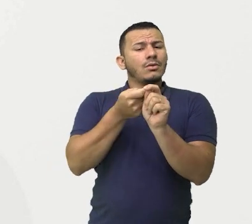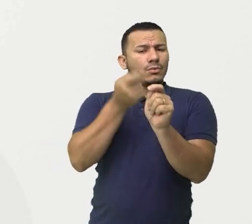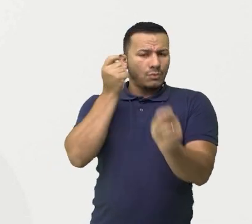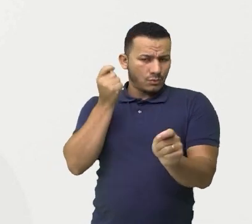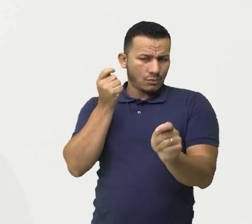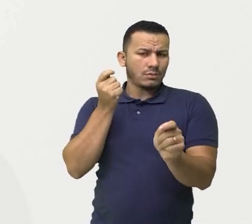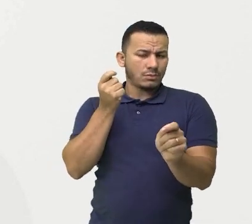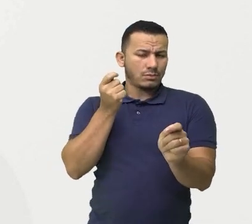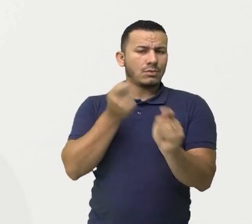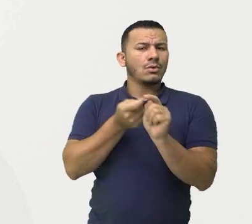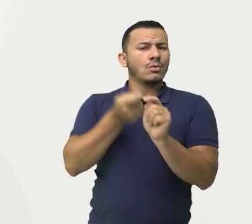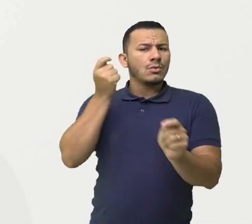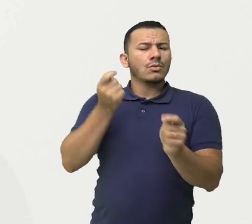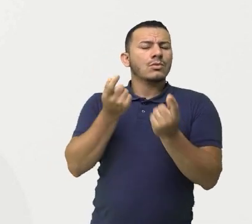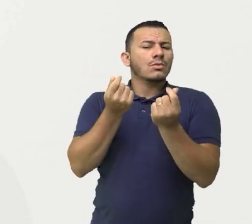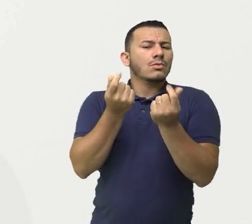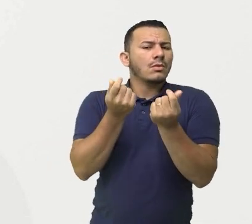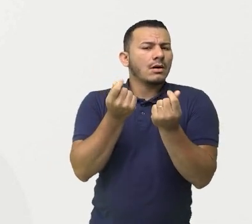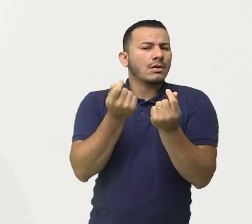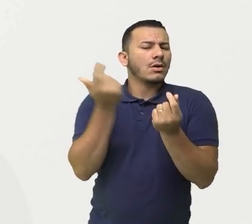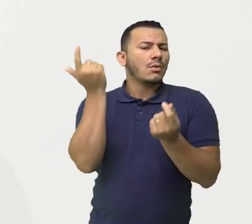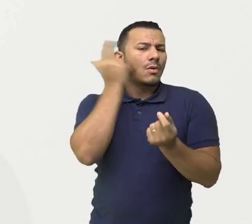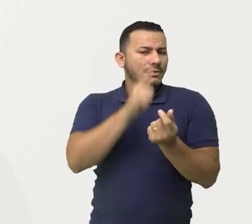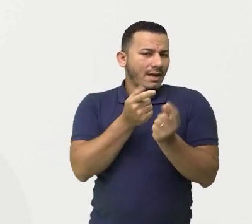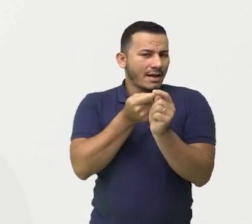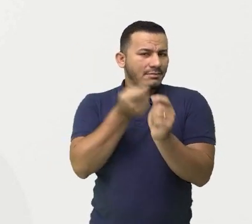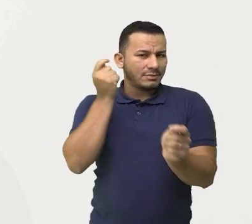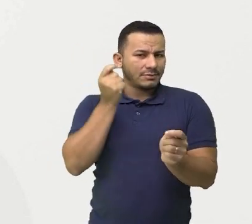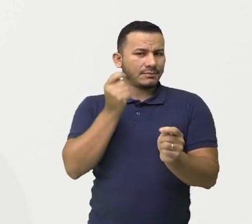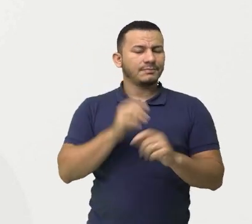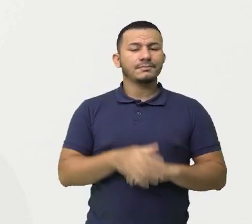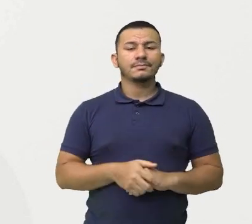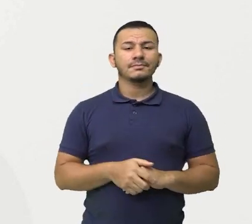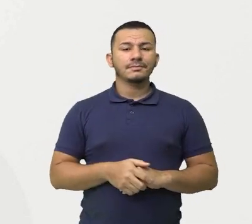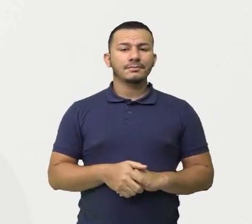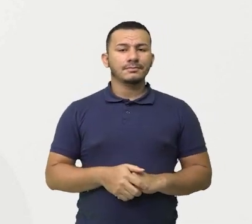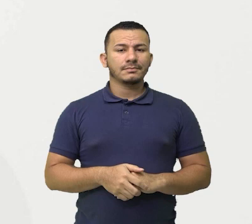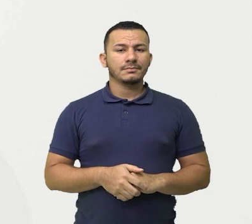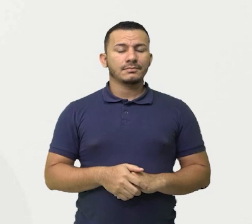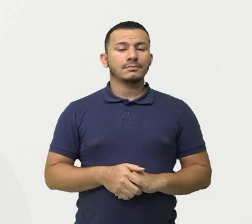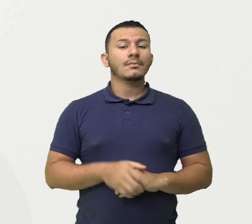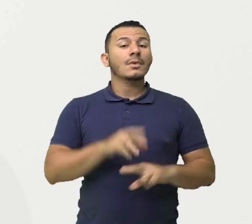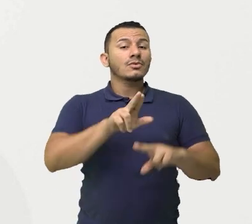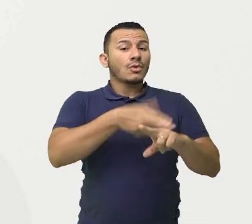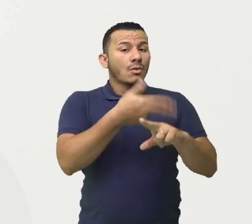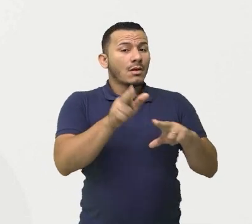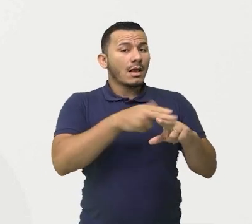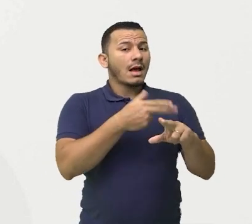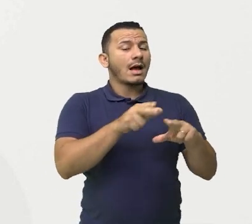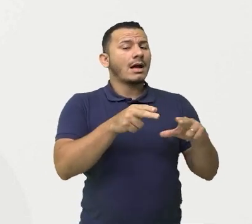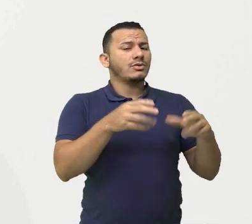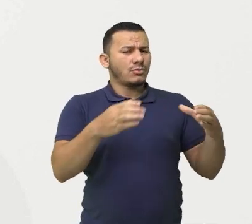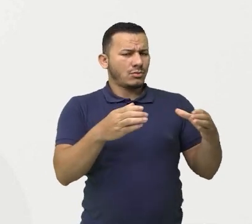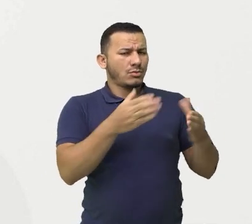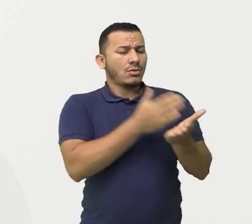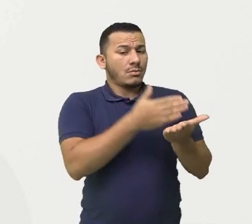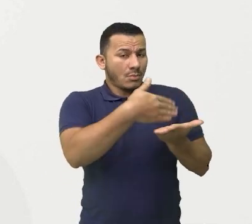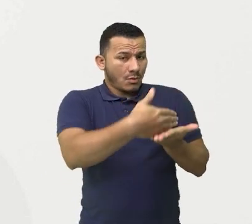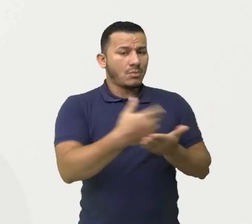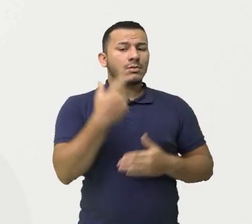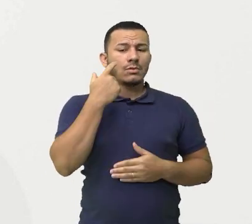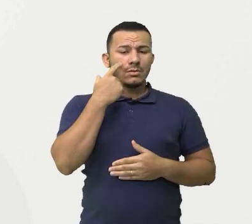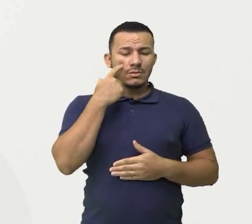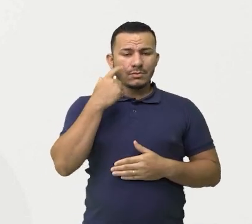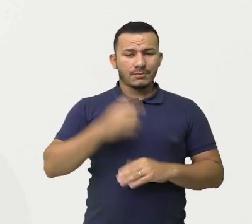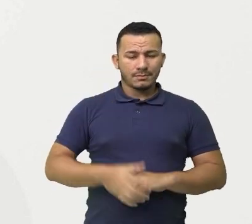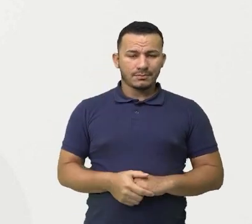né? O lucro sobre cada sabor. E a gente vai começar então pelo bolo de chocolate aí, olha, acompanha só que tem um detalhamento